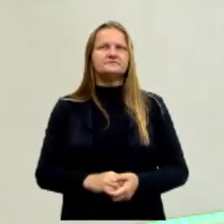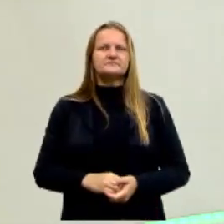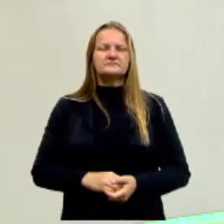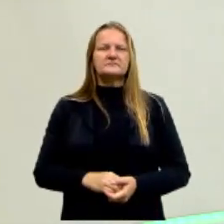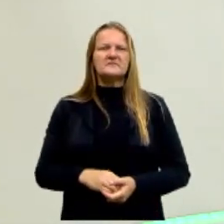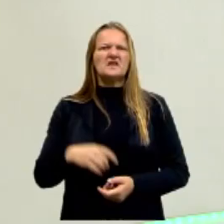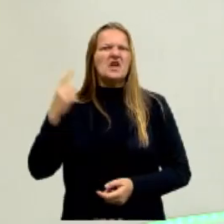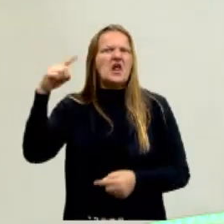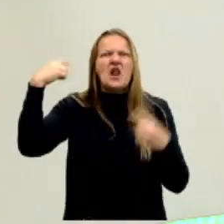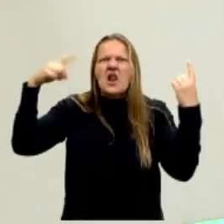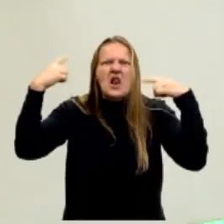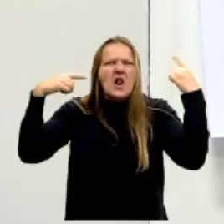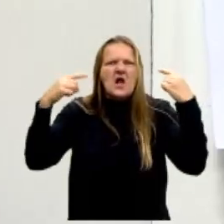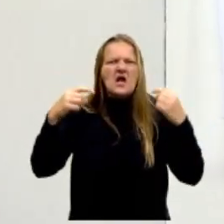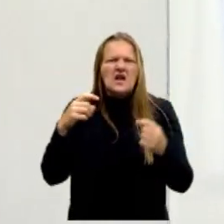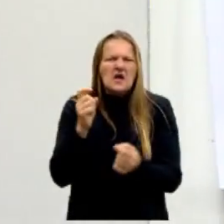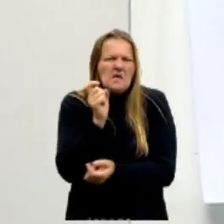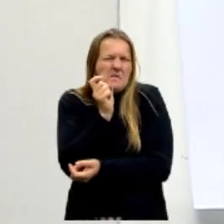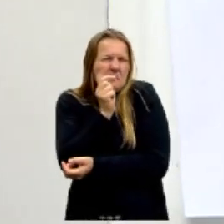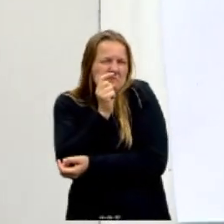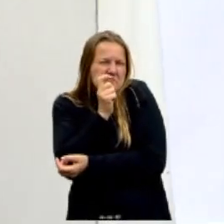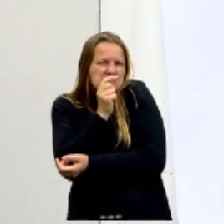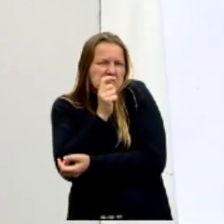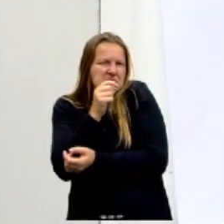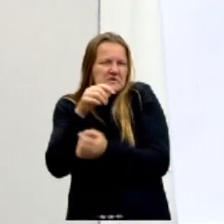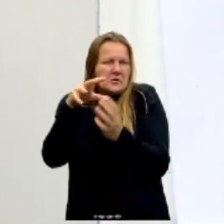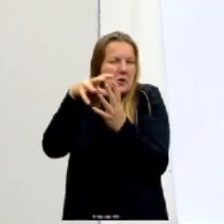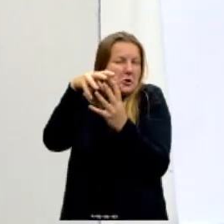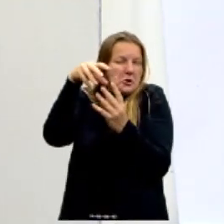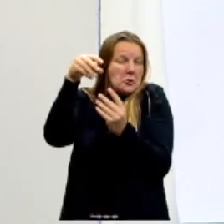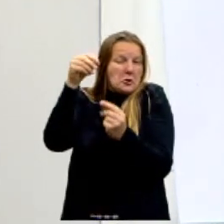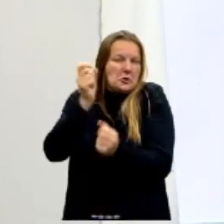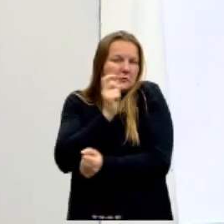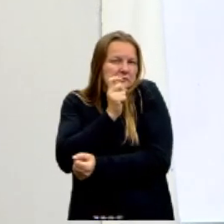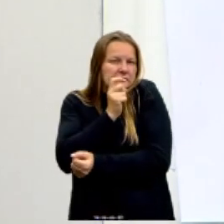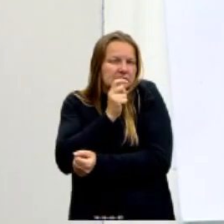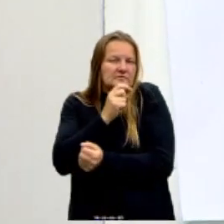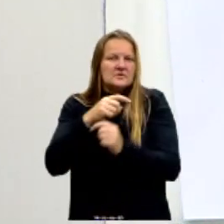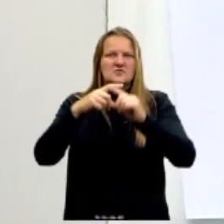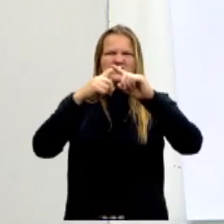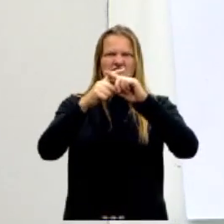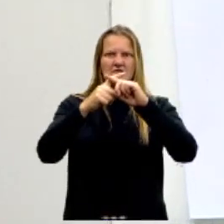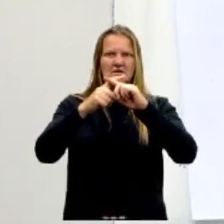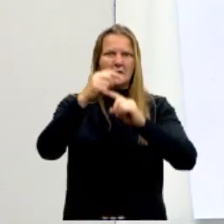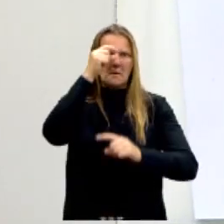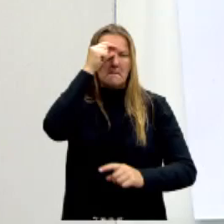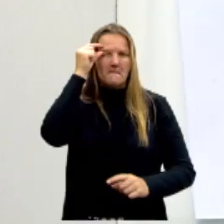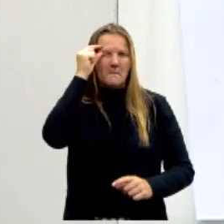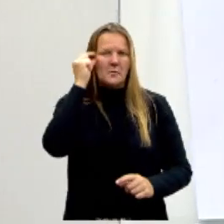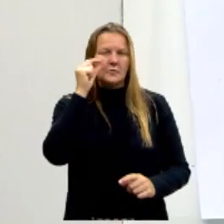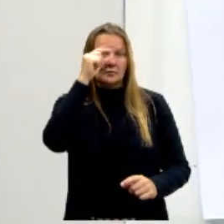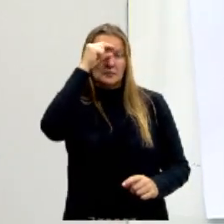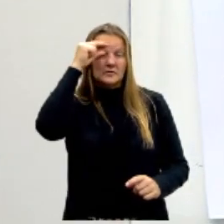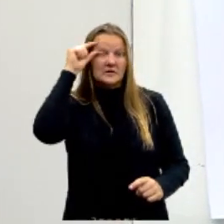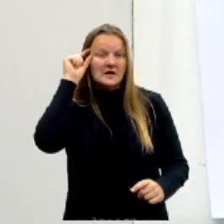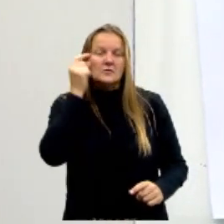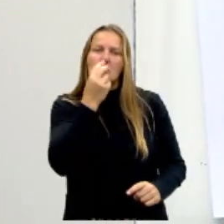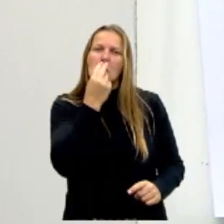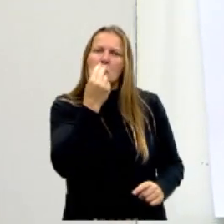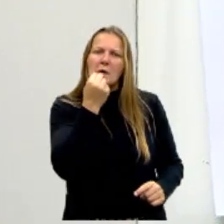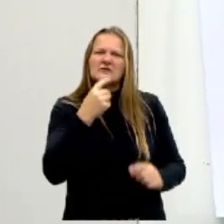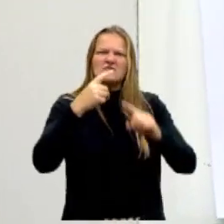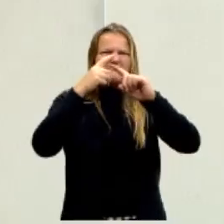paranoia ou mistificação o Monteiro Lobato versus Anita Malfatti